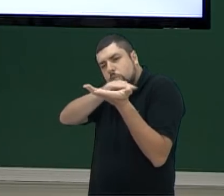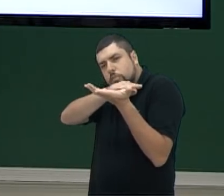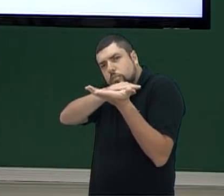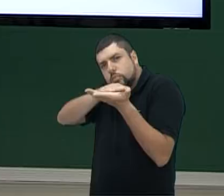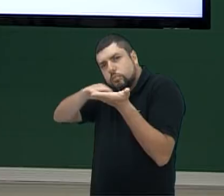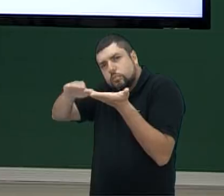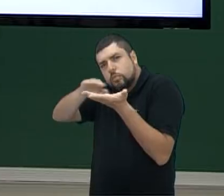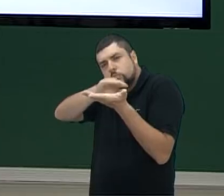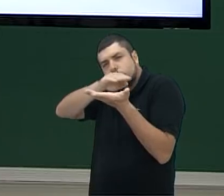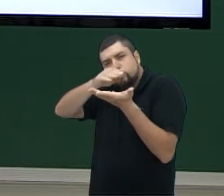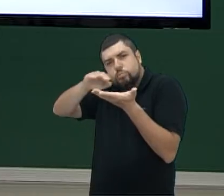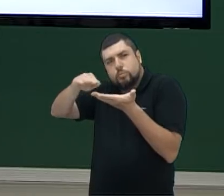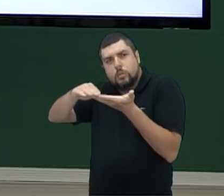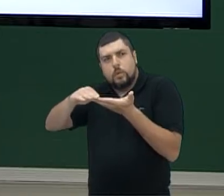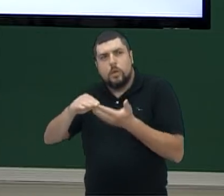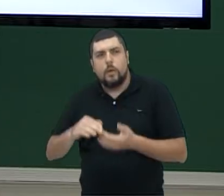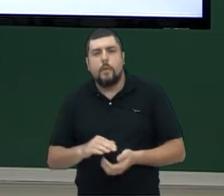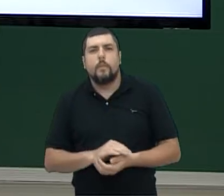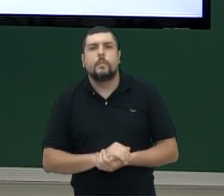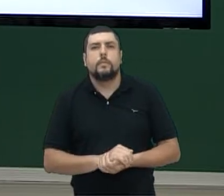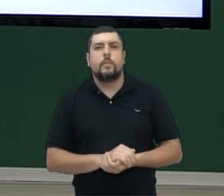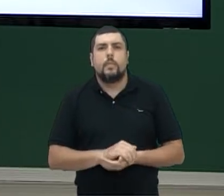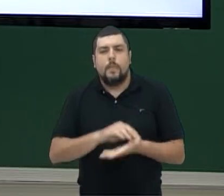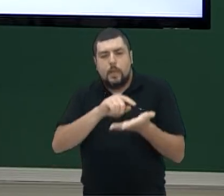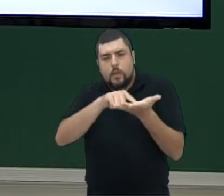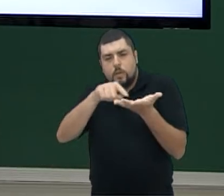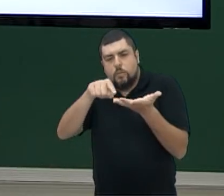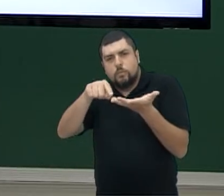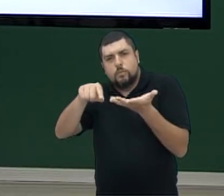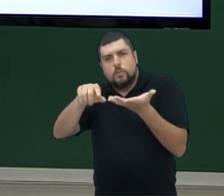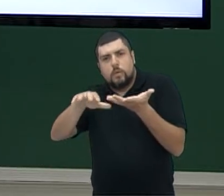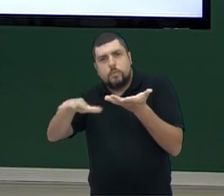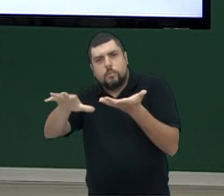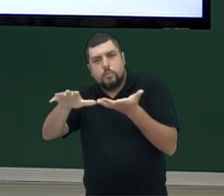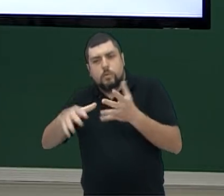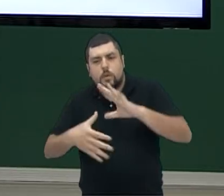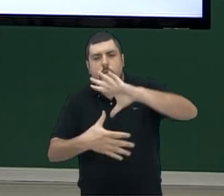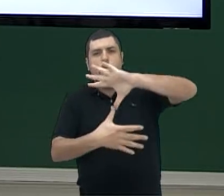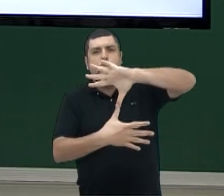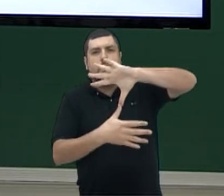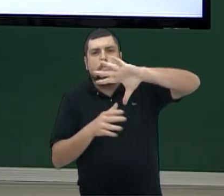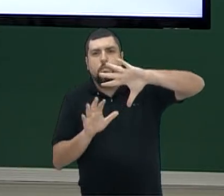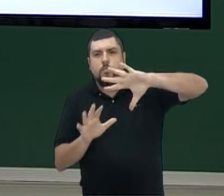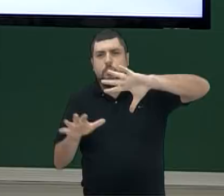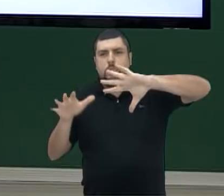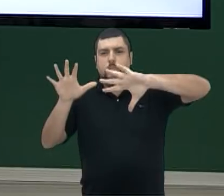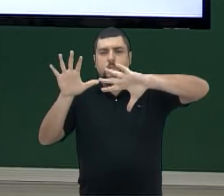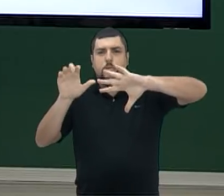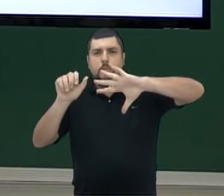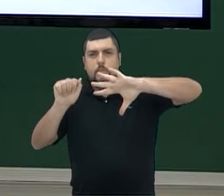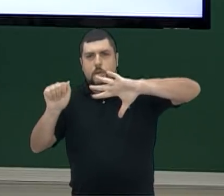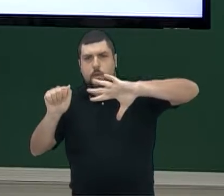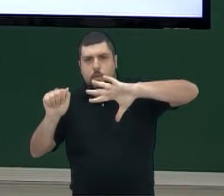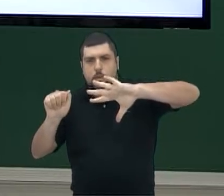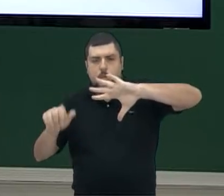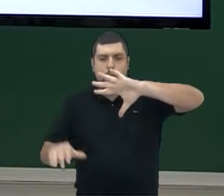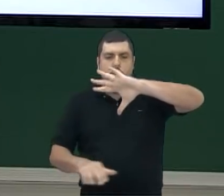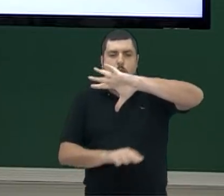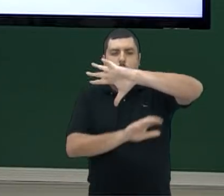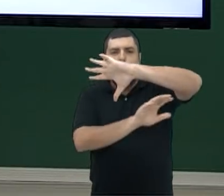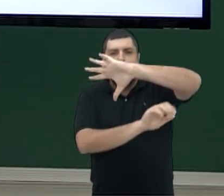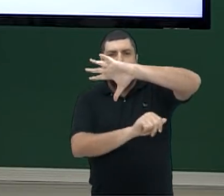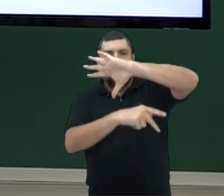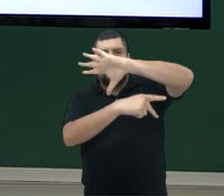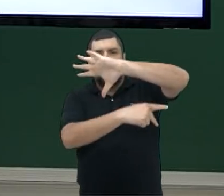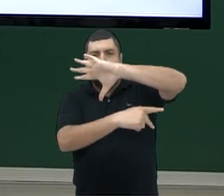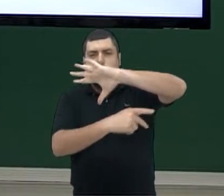no B, Oceano Pacífico no A. Observe que no canto superior aqui do lado direito